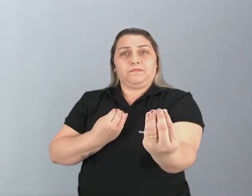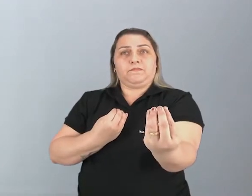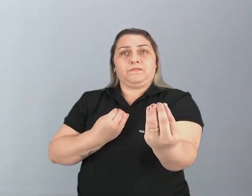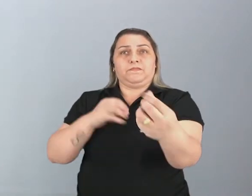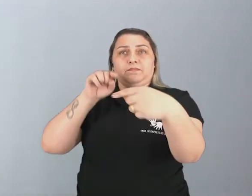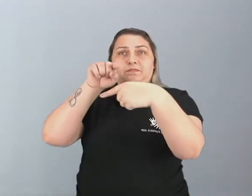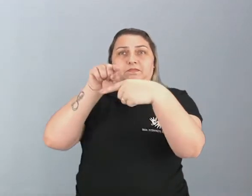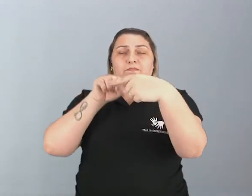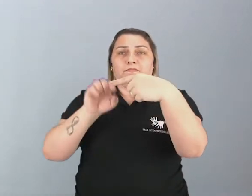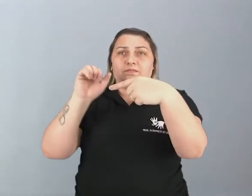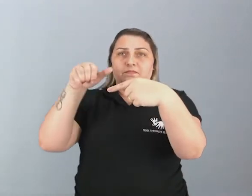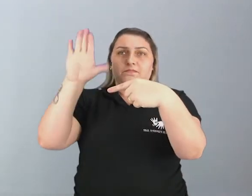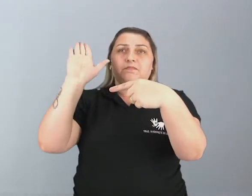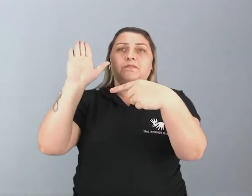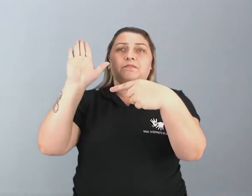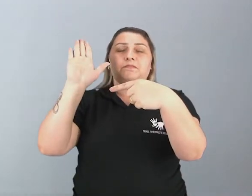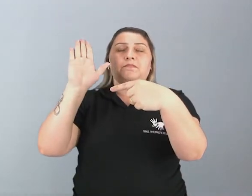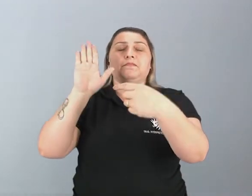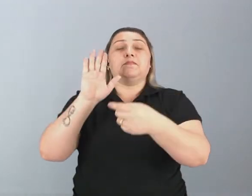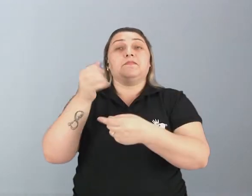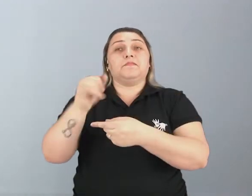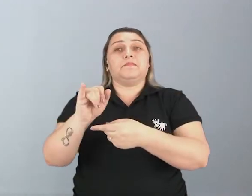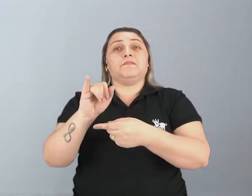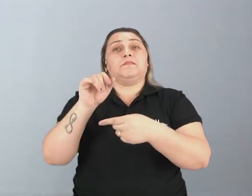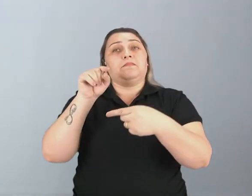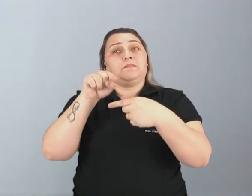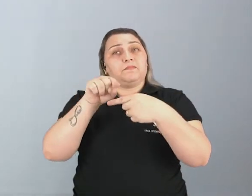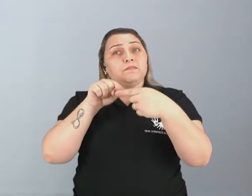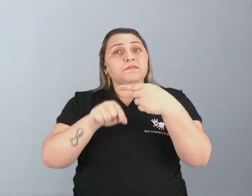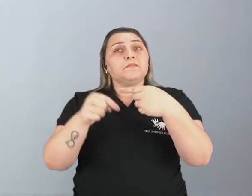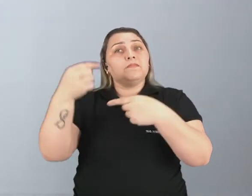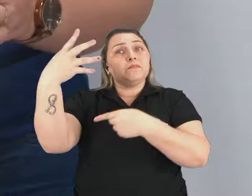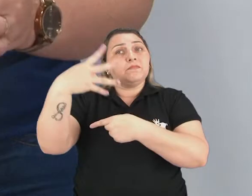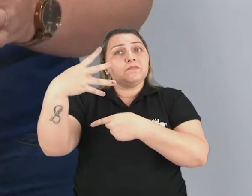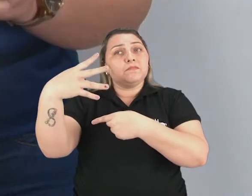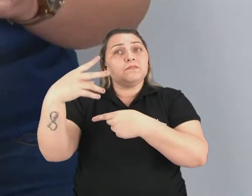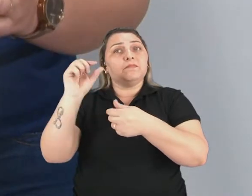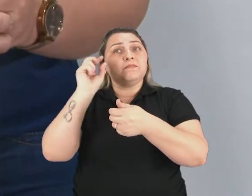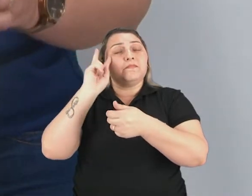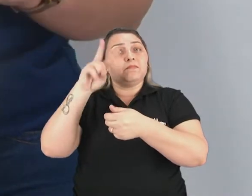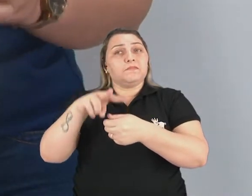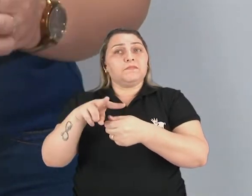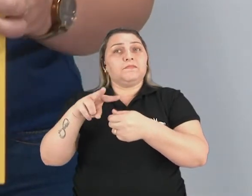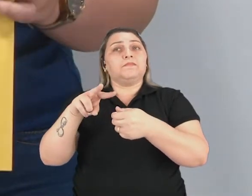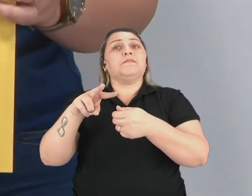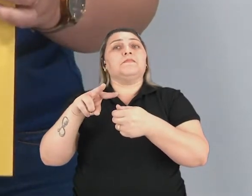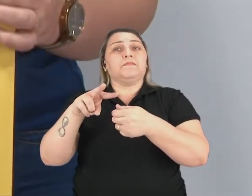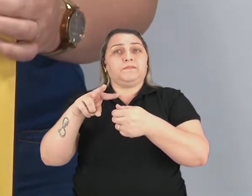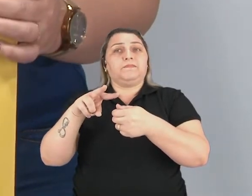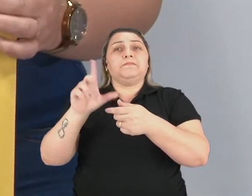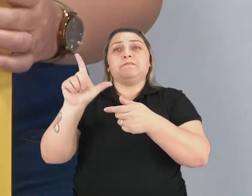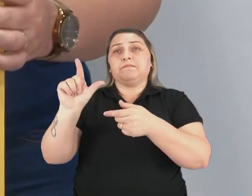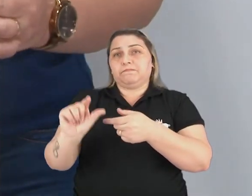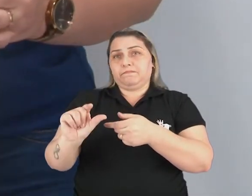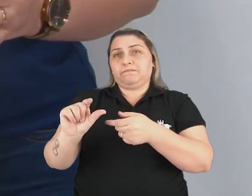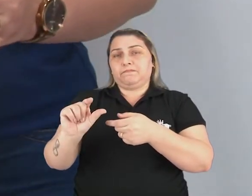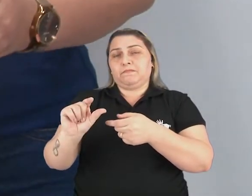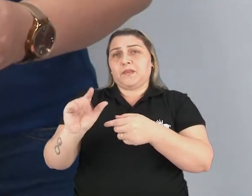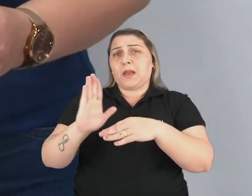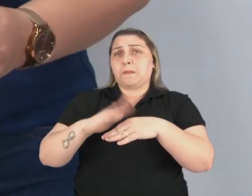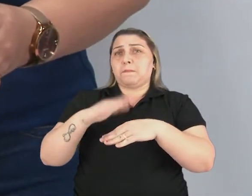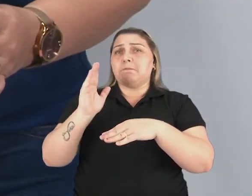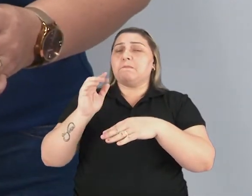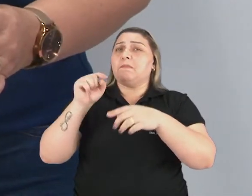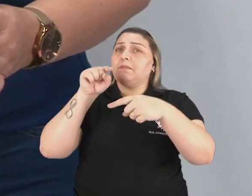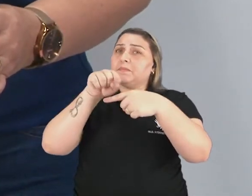fração daquela parte maior. E se você dividir em 4 partes, como nós vimos aqui, ele vai ficar menor. Quanto